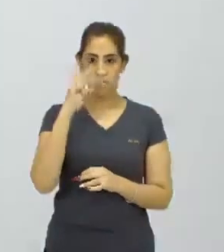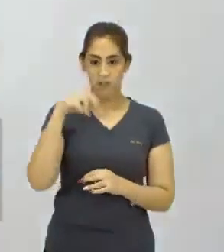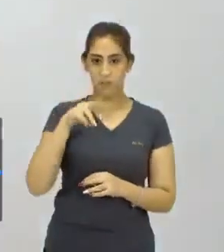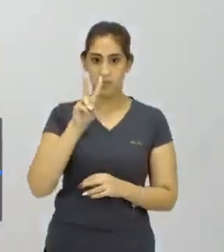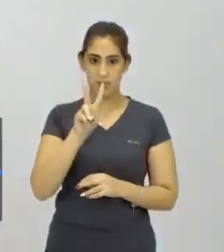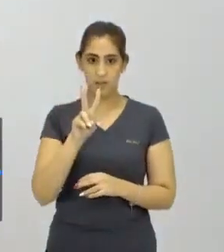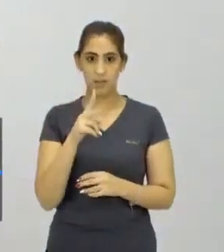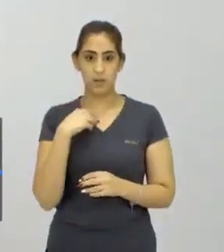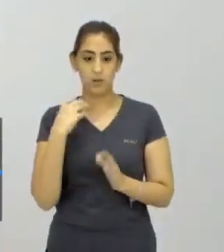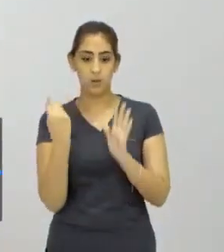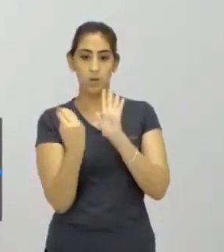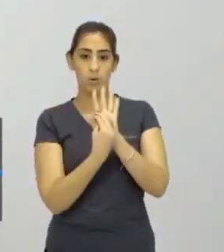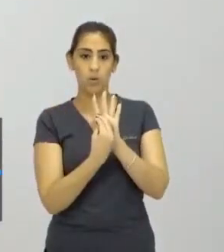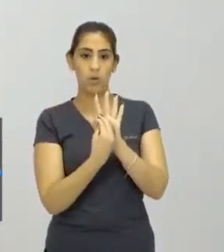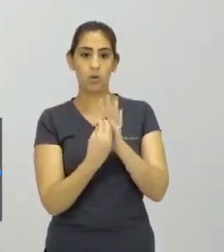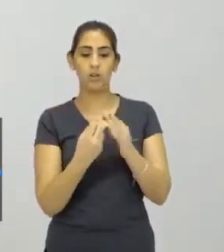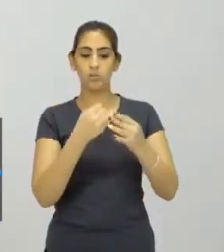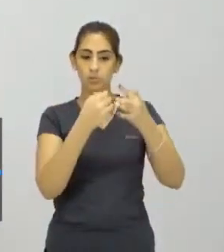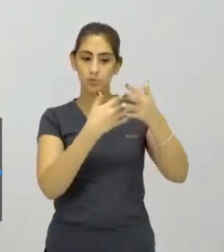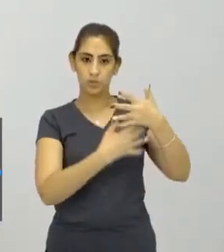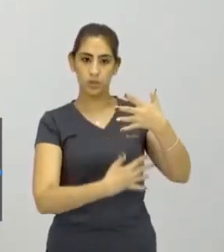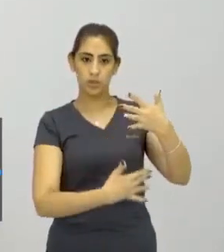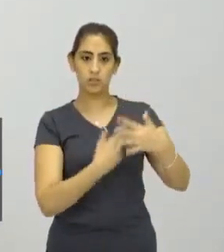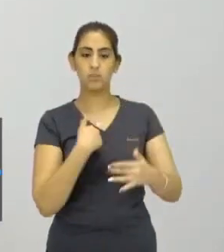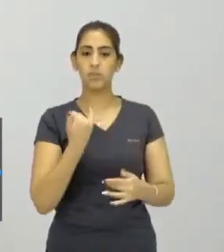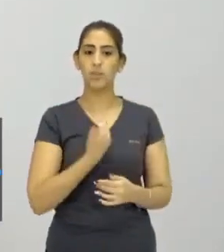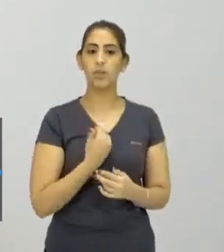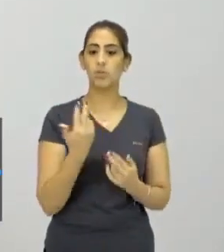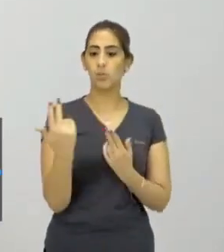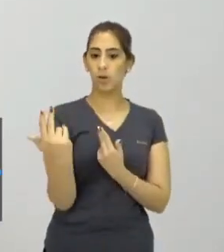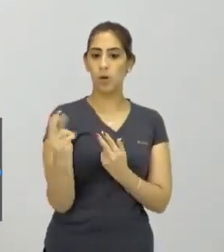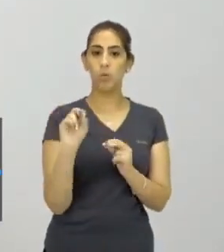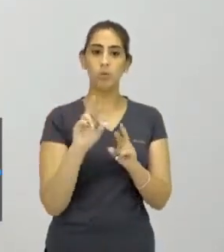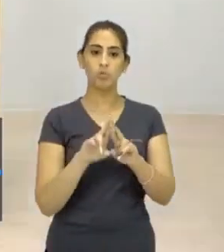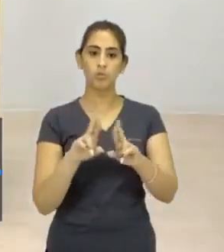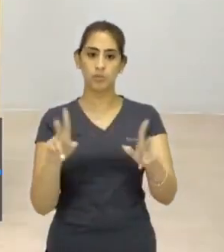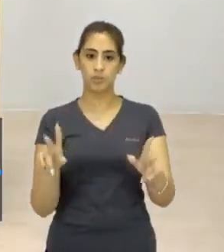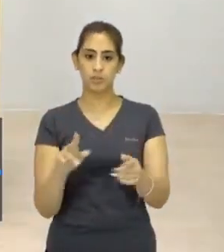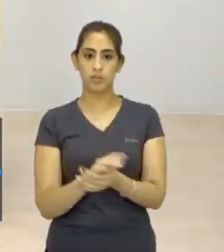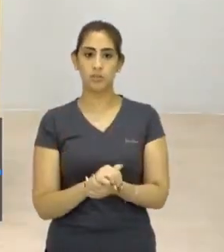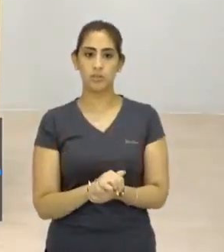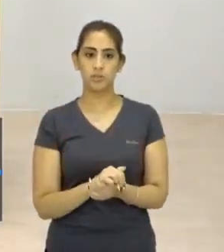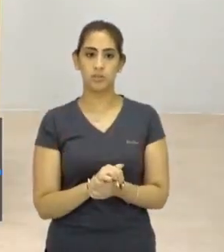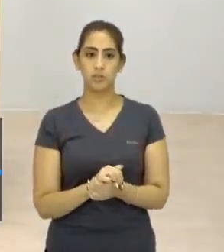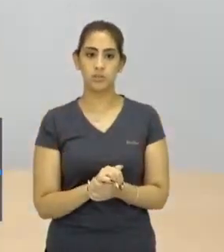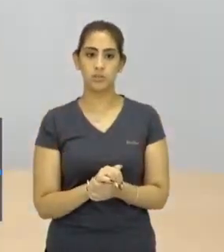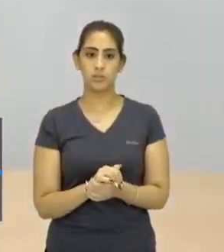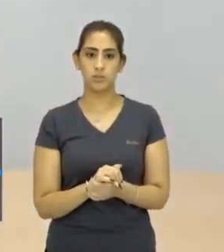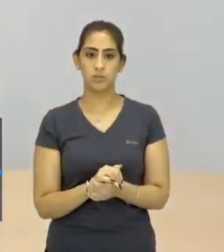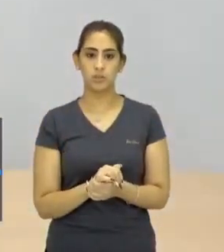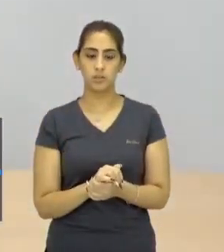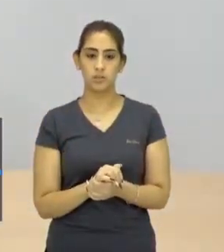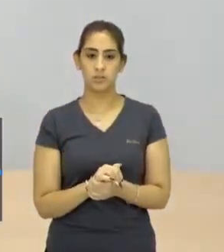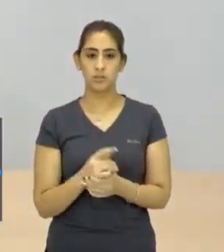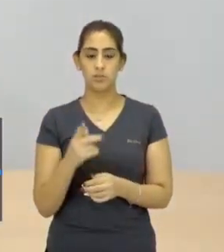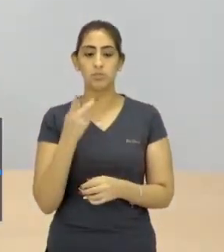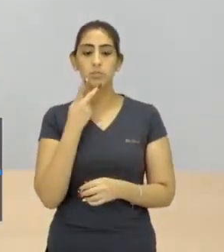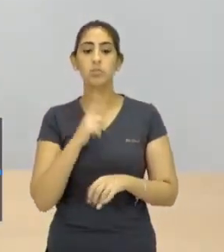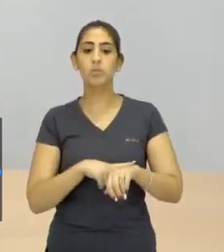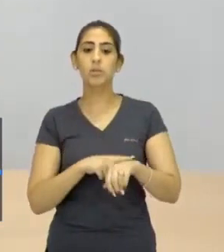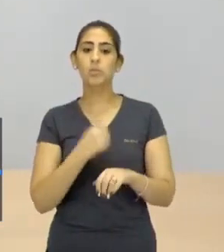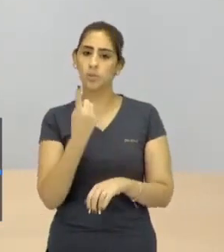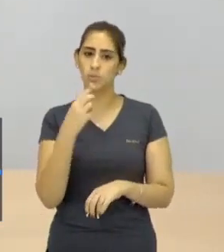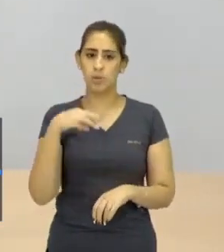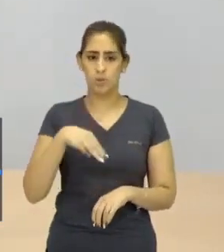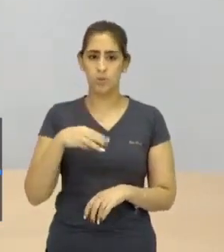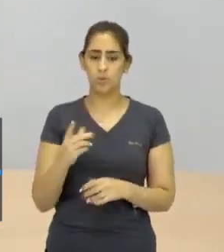variação, coloca para mim quanto é e me fala lá se deu igual ou diferente, tá bom? Professora Inês, quanto tempo? Professora Roberta, também 1 minuto e